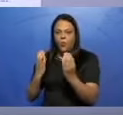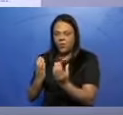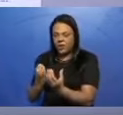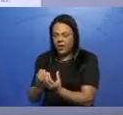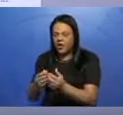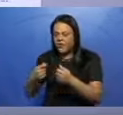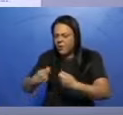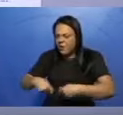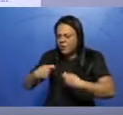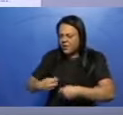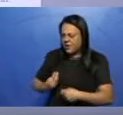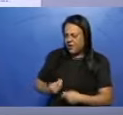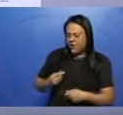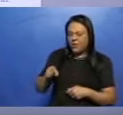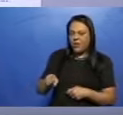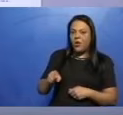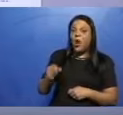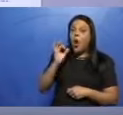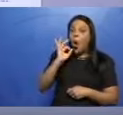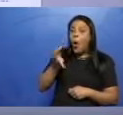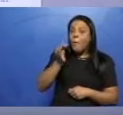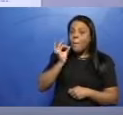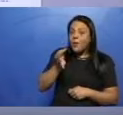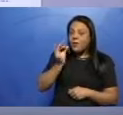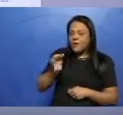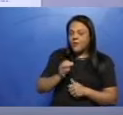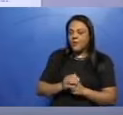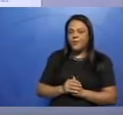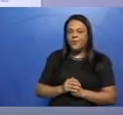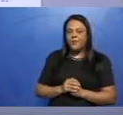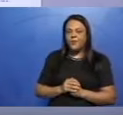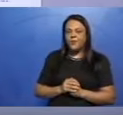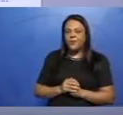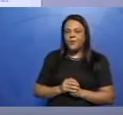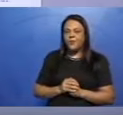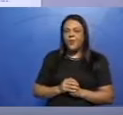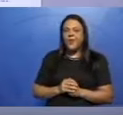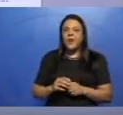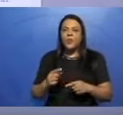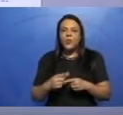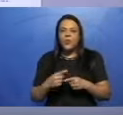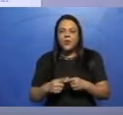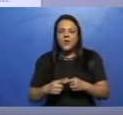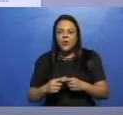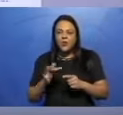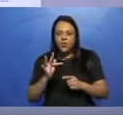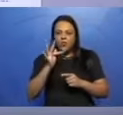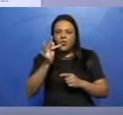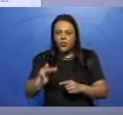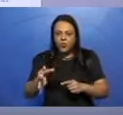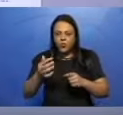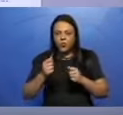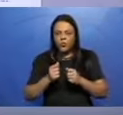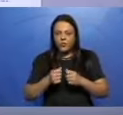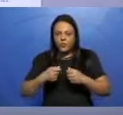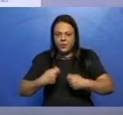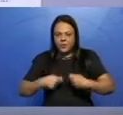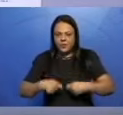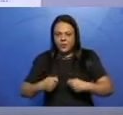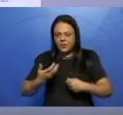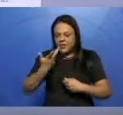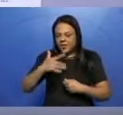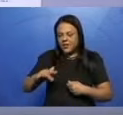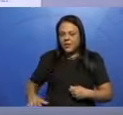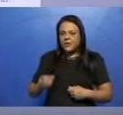argumento sólido que podemos deixar para o futuro de nosso país. Portanto, precisamos garantir que nossas crianças se